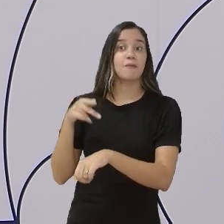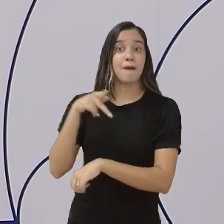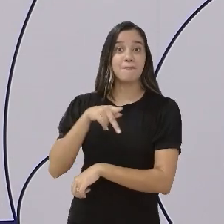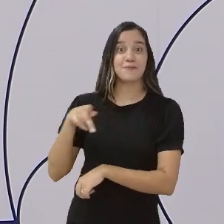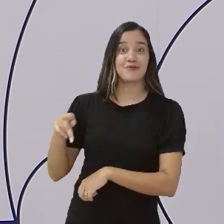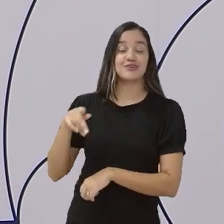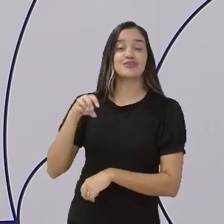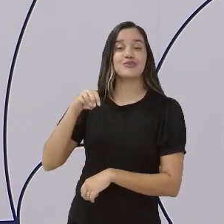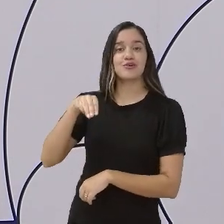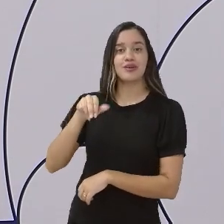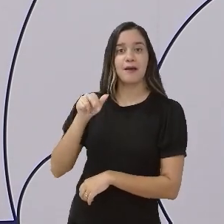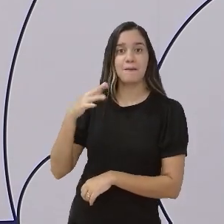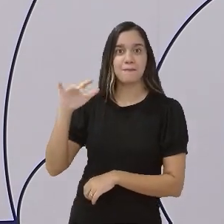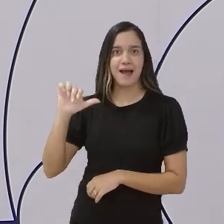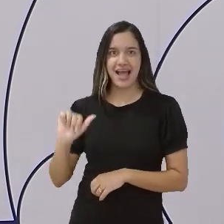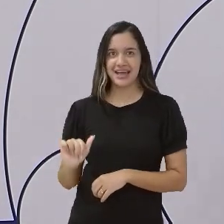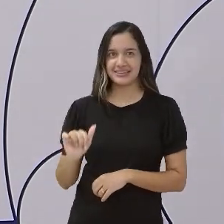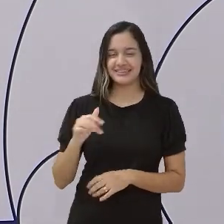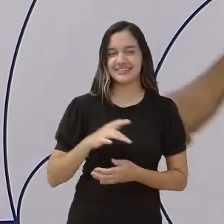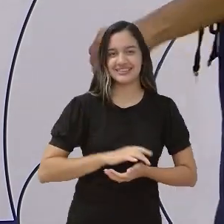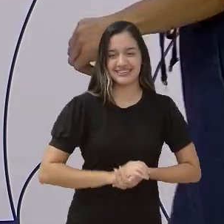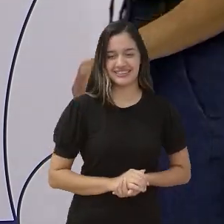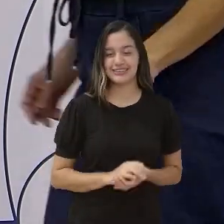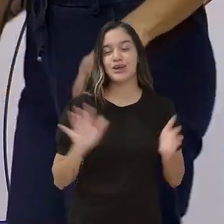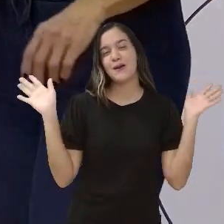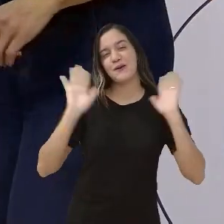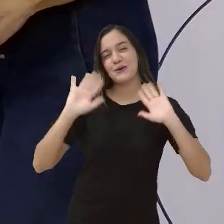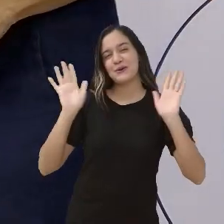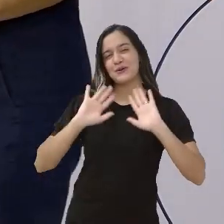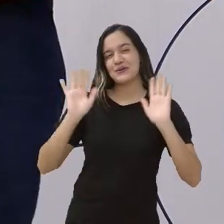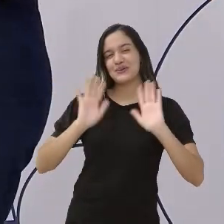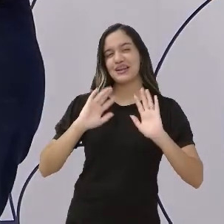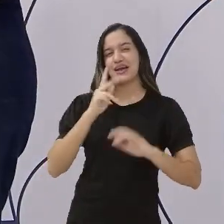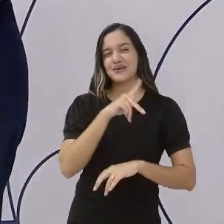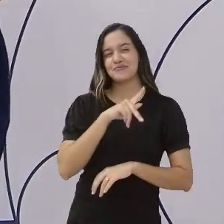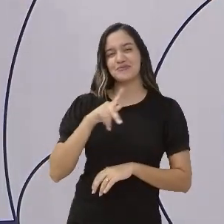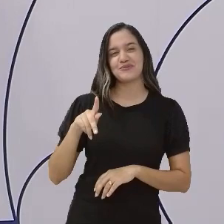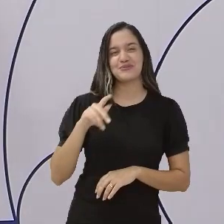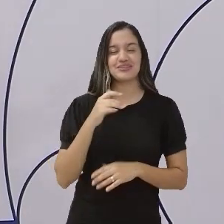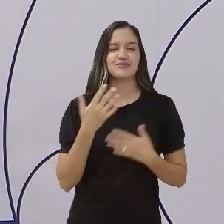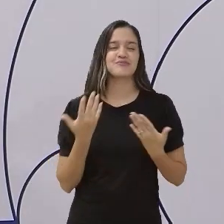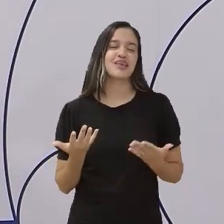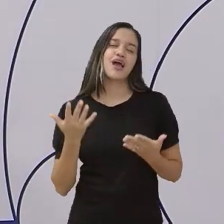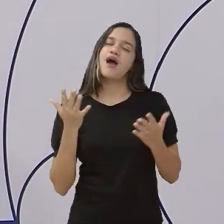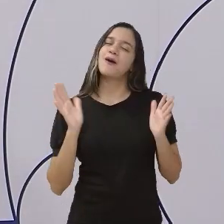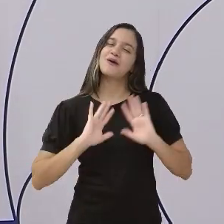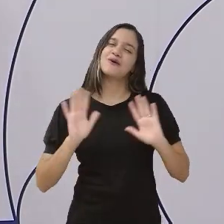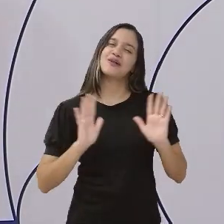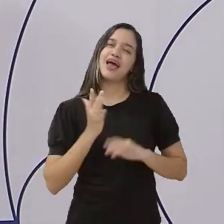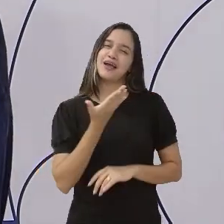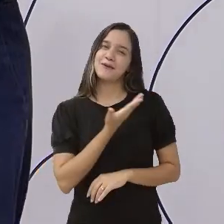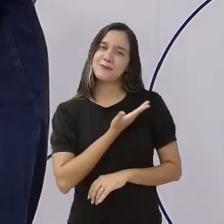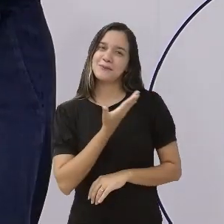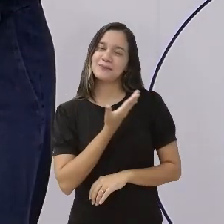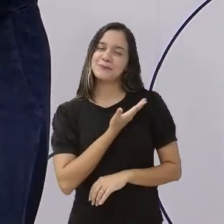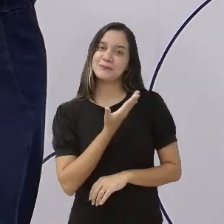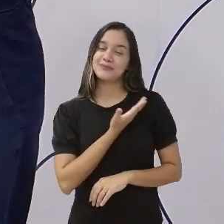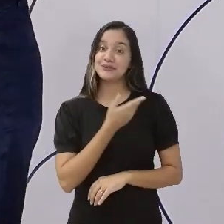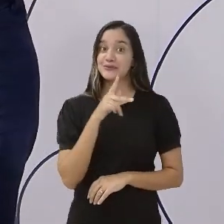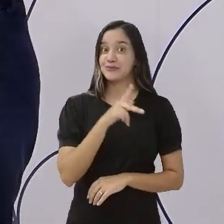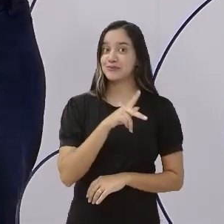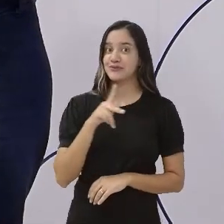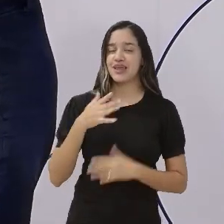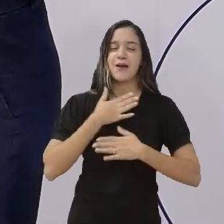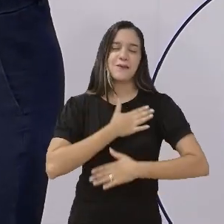professora Márcia Cristina. Olá, professora Emília. Olá, colegas professores.